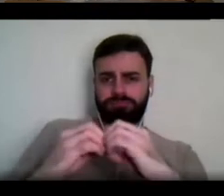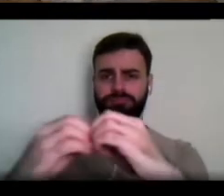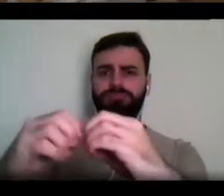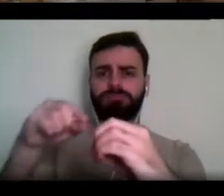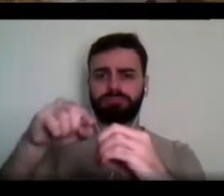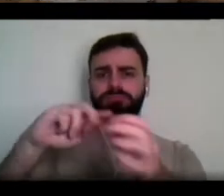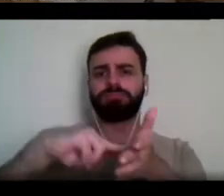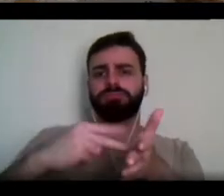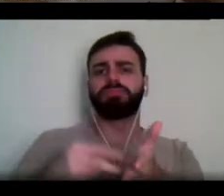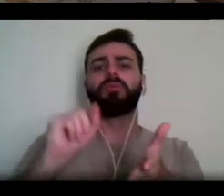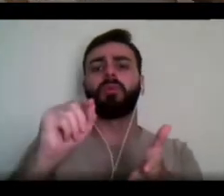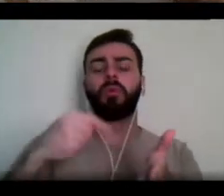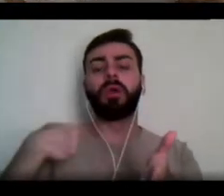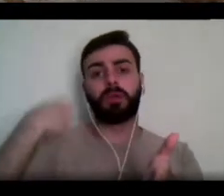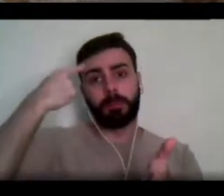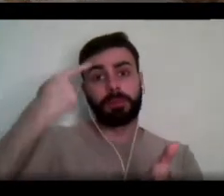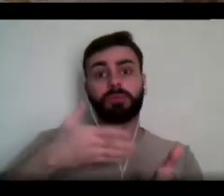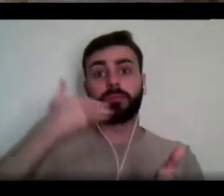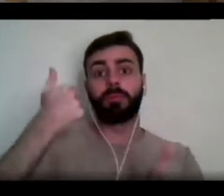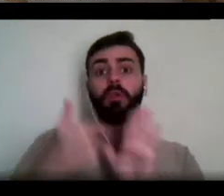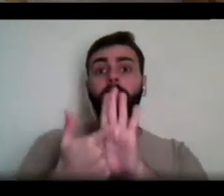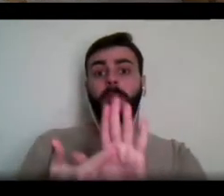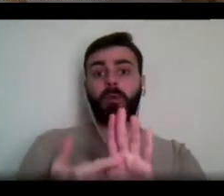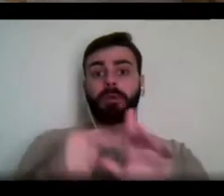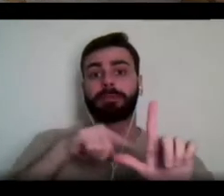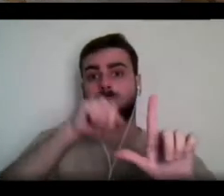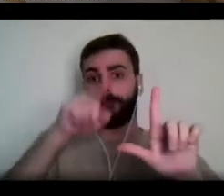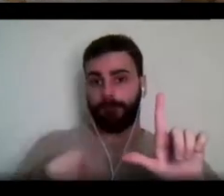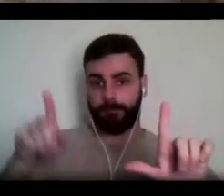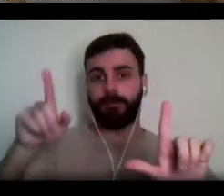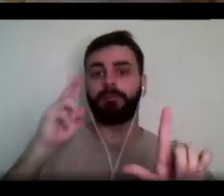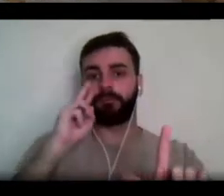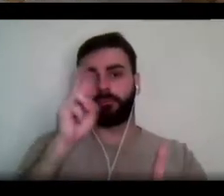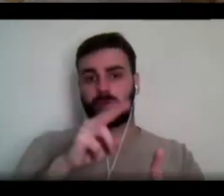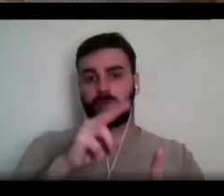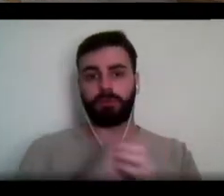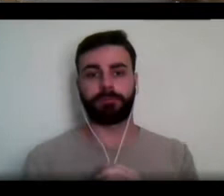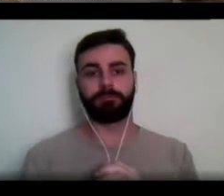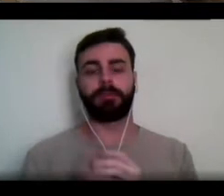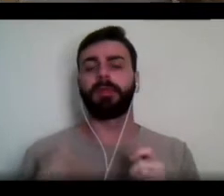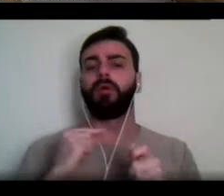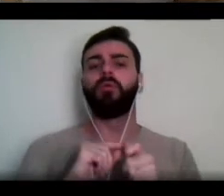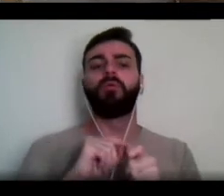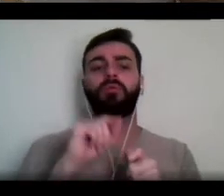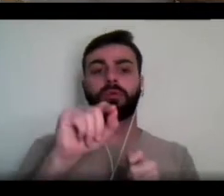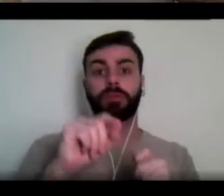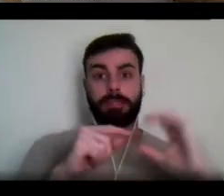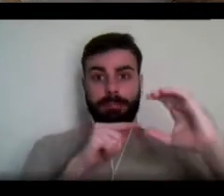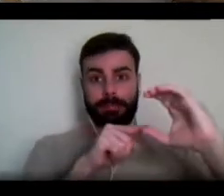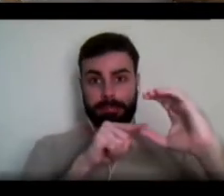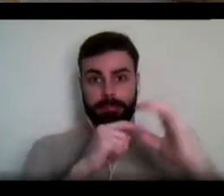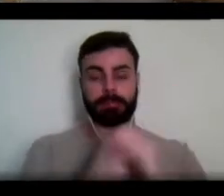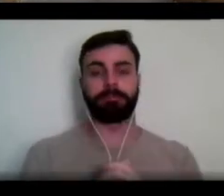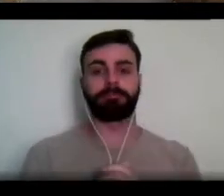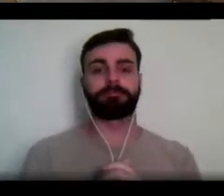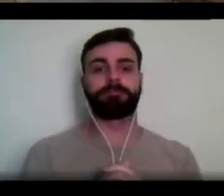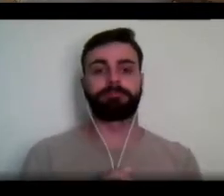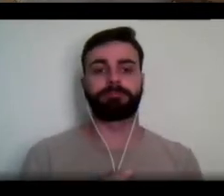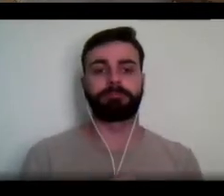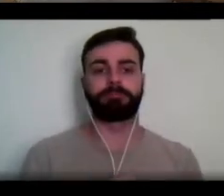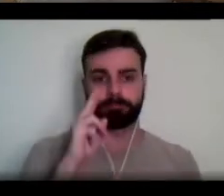achei mais fácil fazer o gráfico, né? E o que eu fiz aqui, então? Eu fiz o gráfico